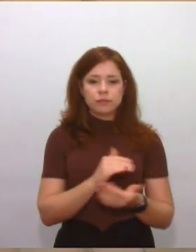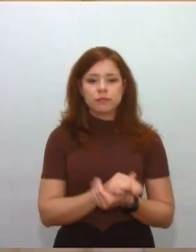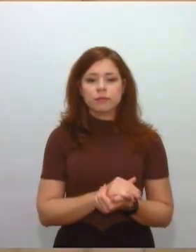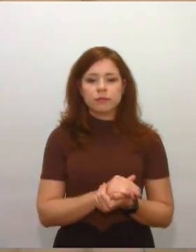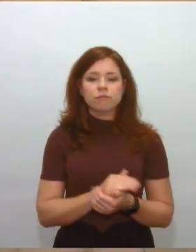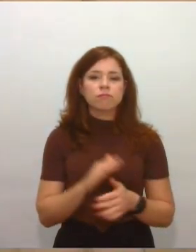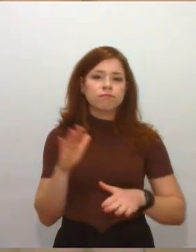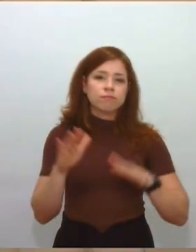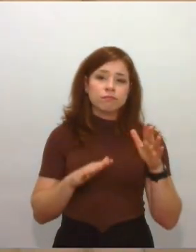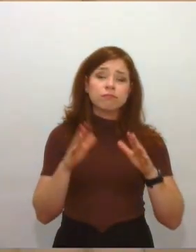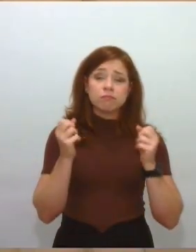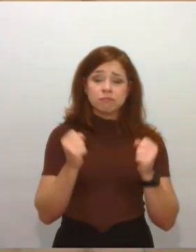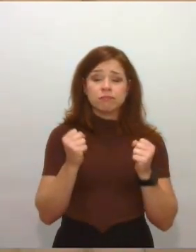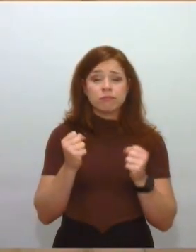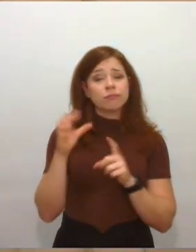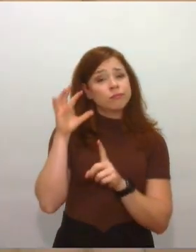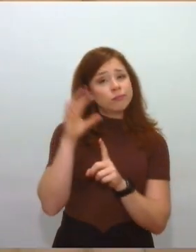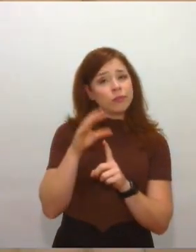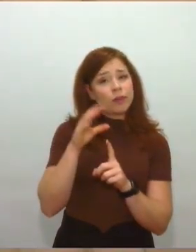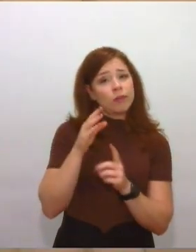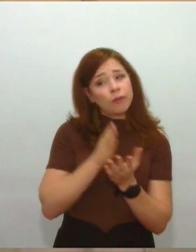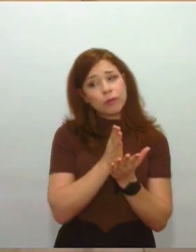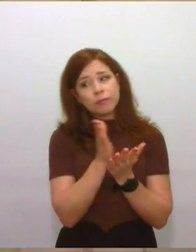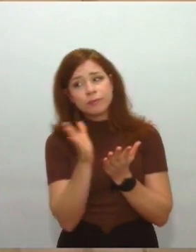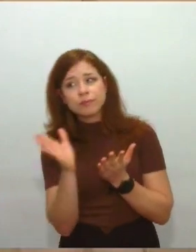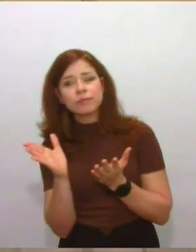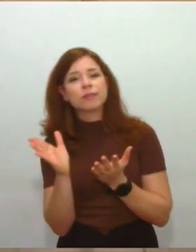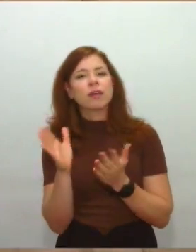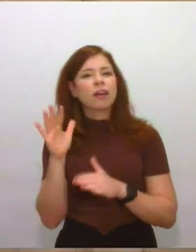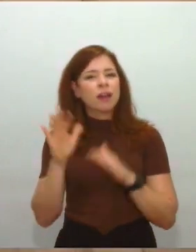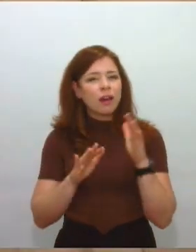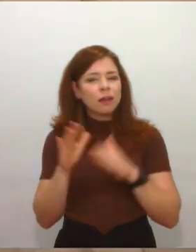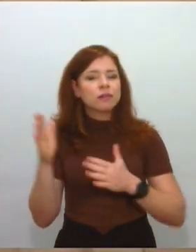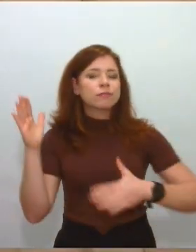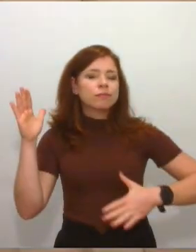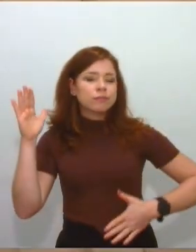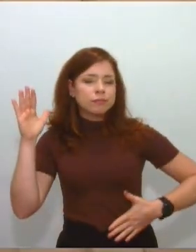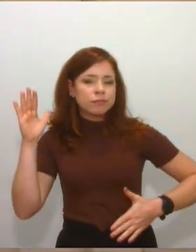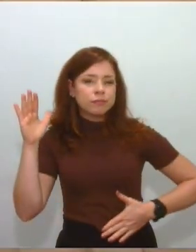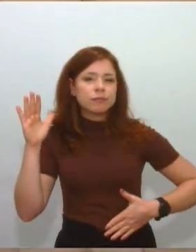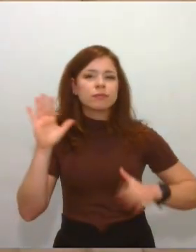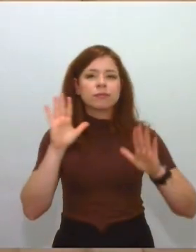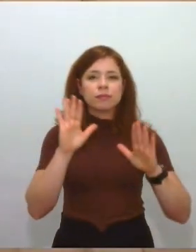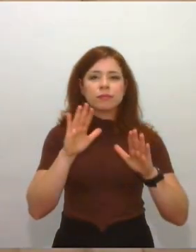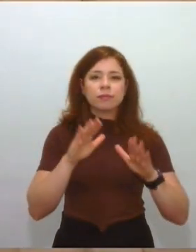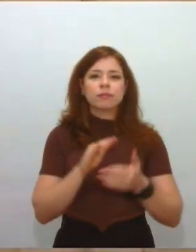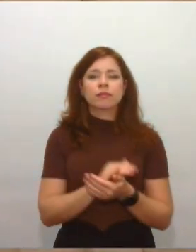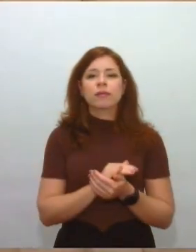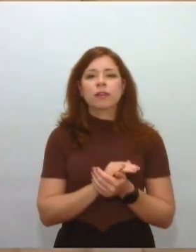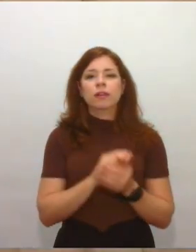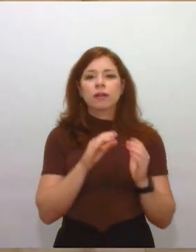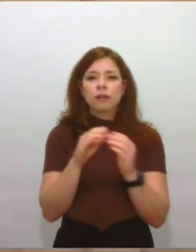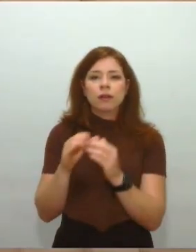outros caminhos da marginalidade, mas a fanfarra consegue resgatar.